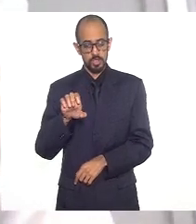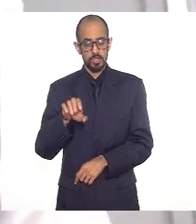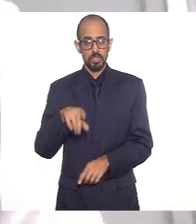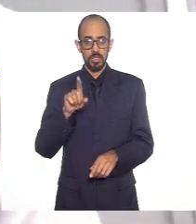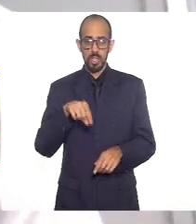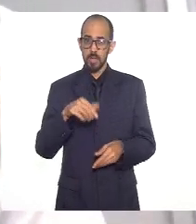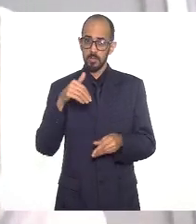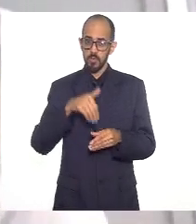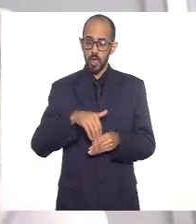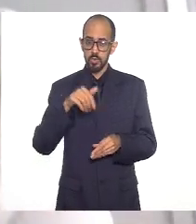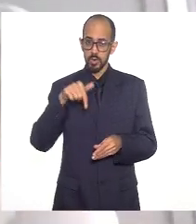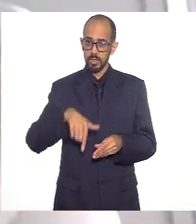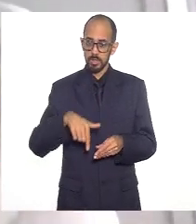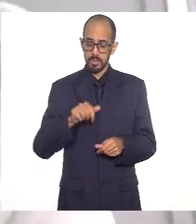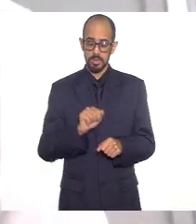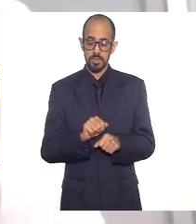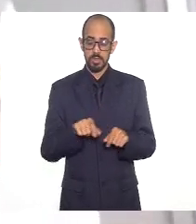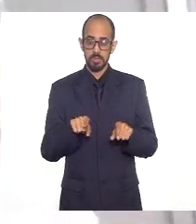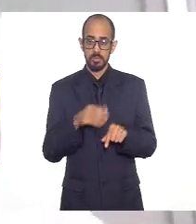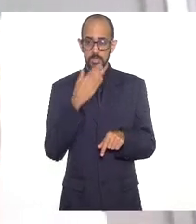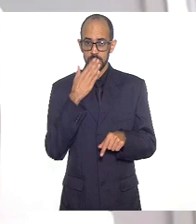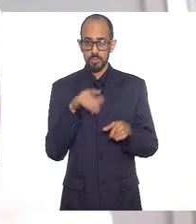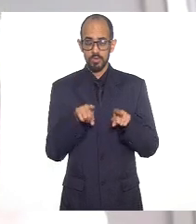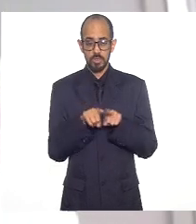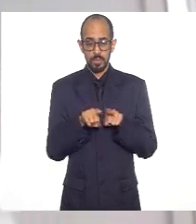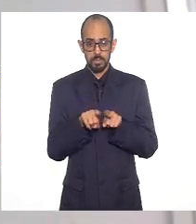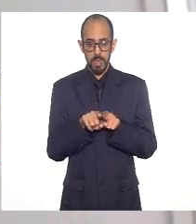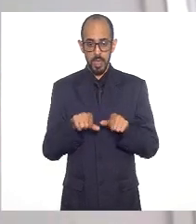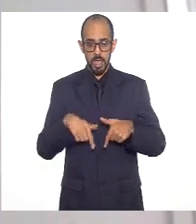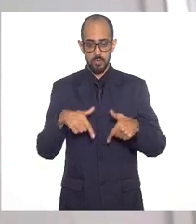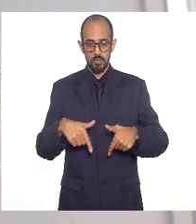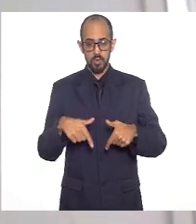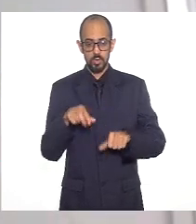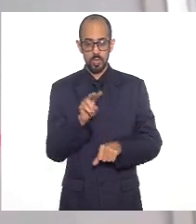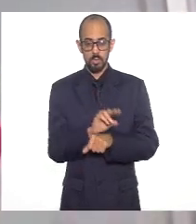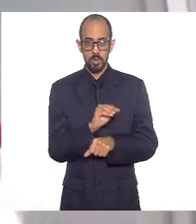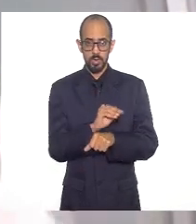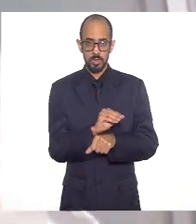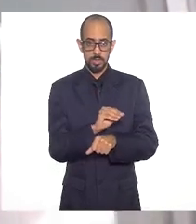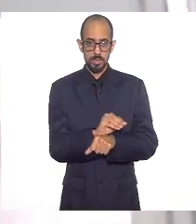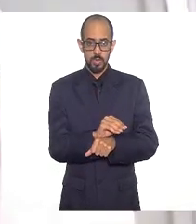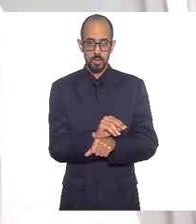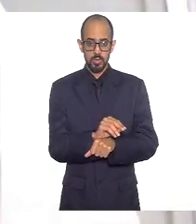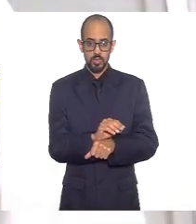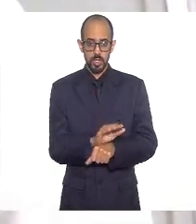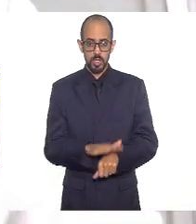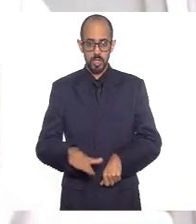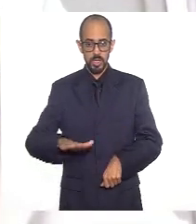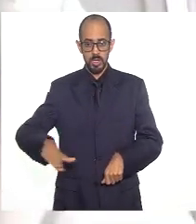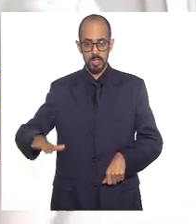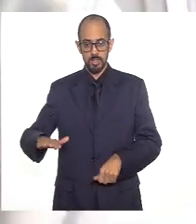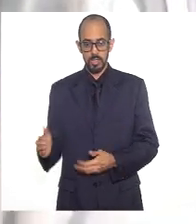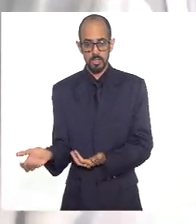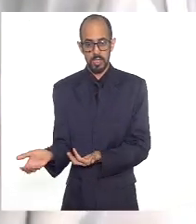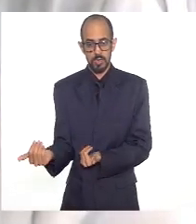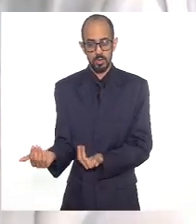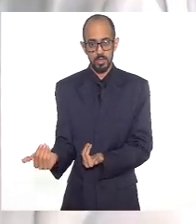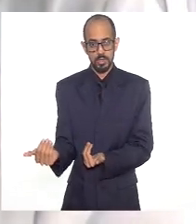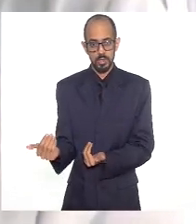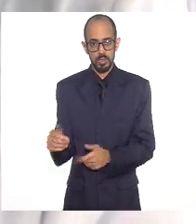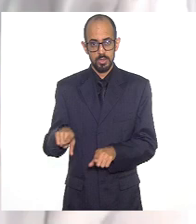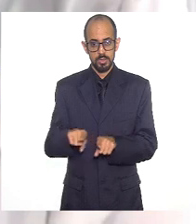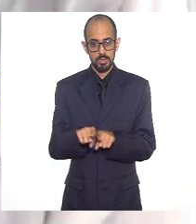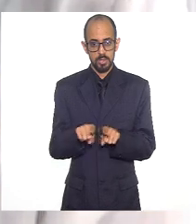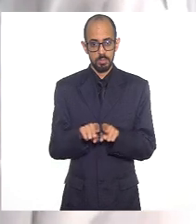casa. Pedimos, né, reforço no programa de proteção de crianças e adolescentes, de defensores de direitos humanos e